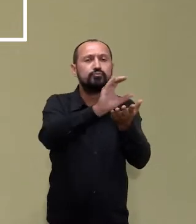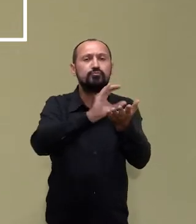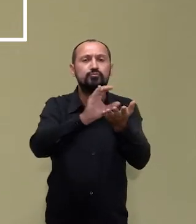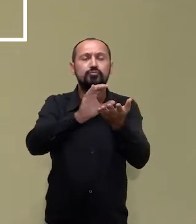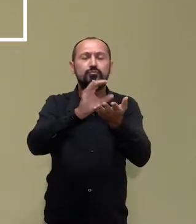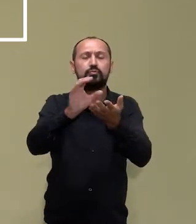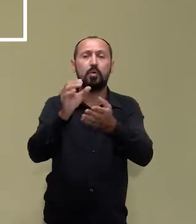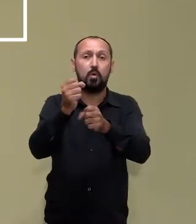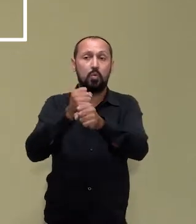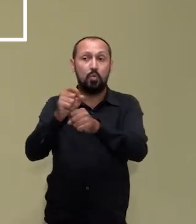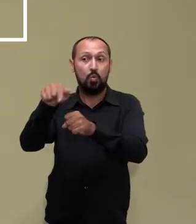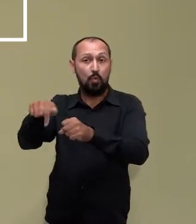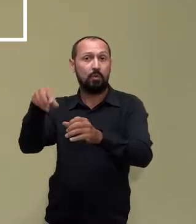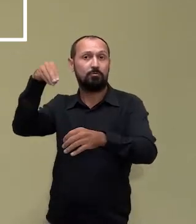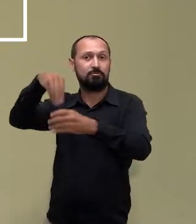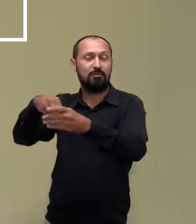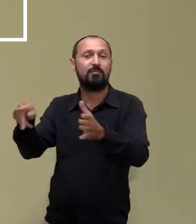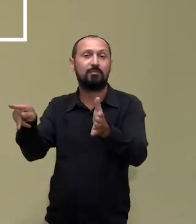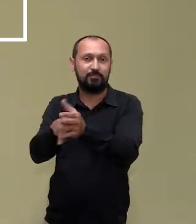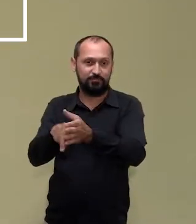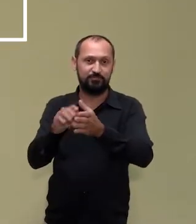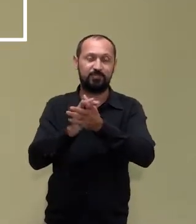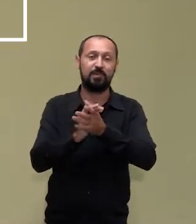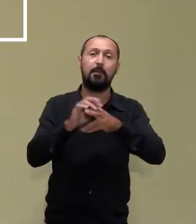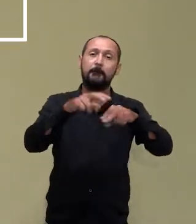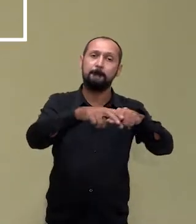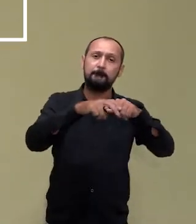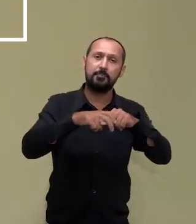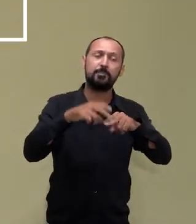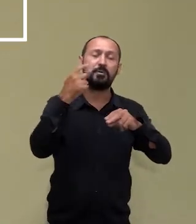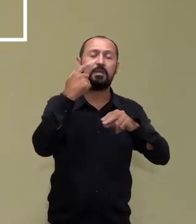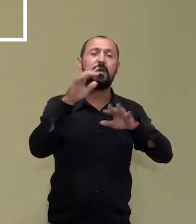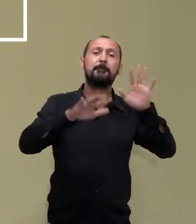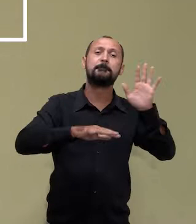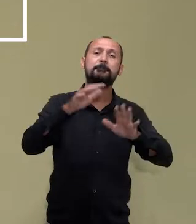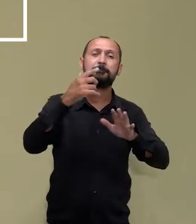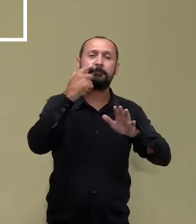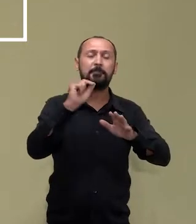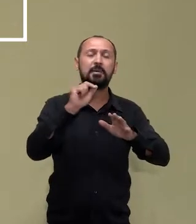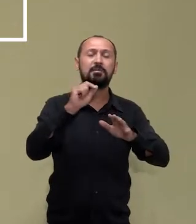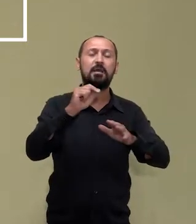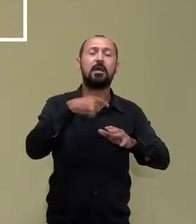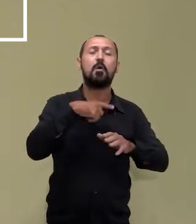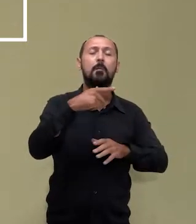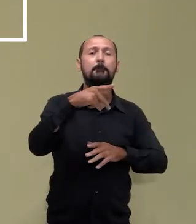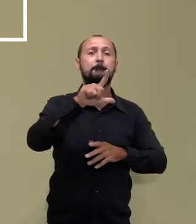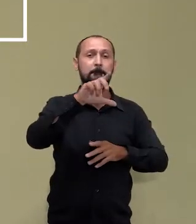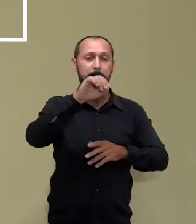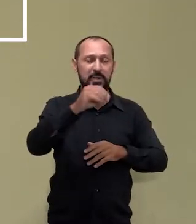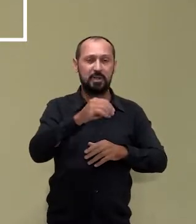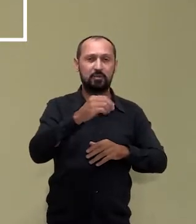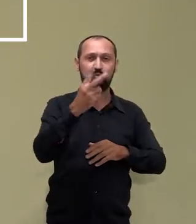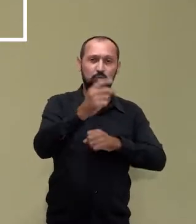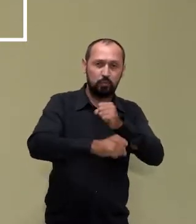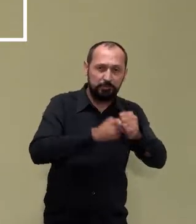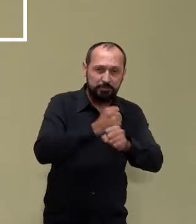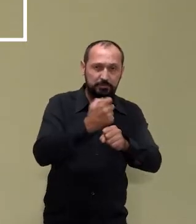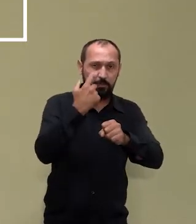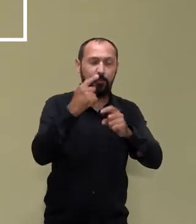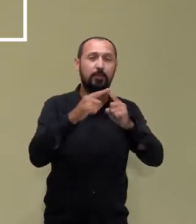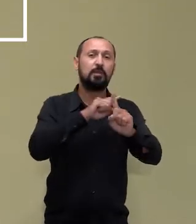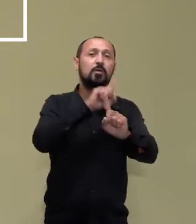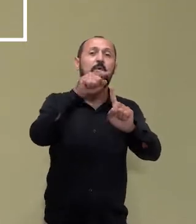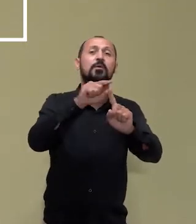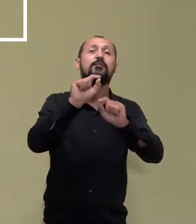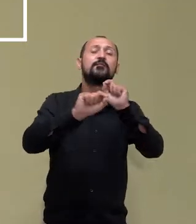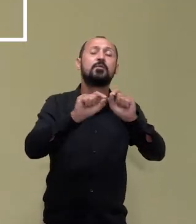no orçamento anual propriamente dito e, por isso, se vincula mais ao chamado plano plurianual, pois tem por